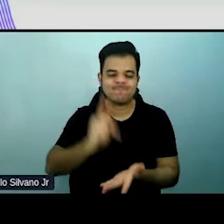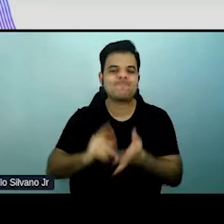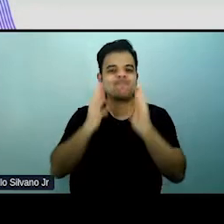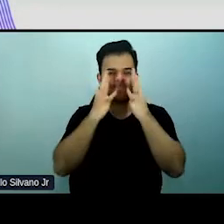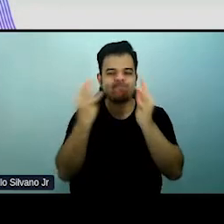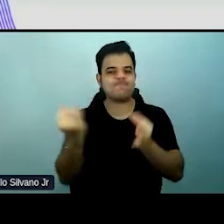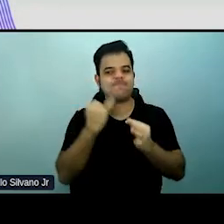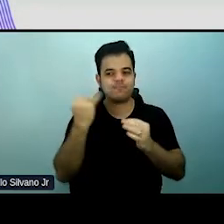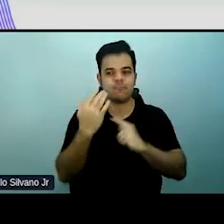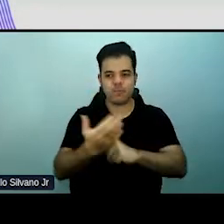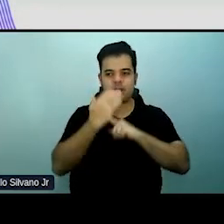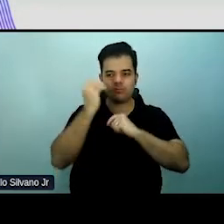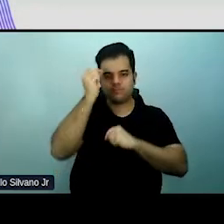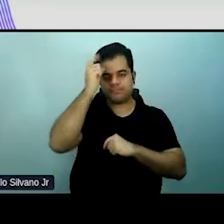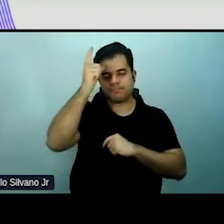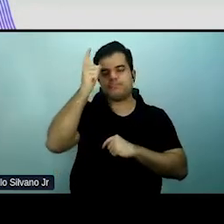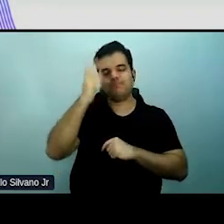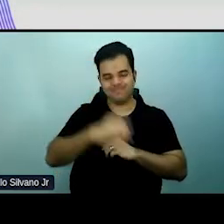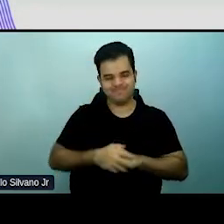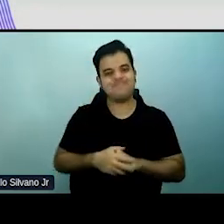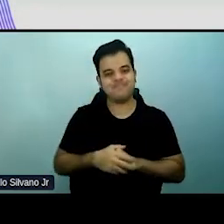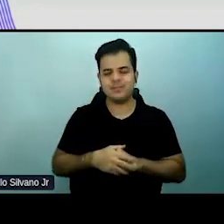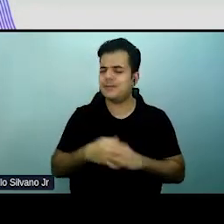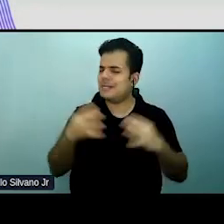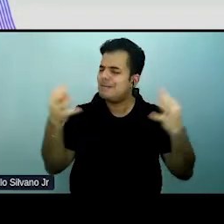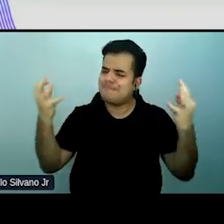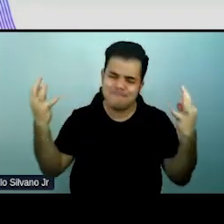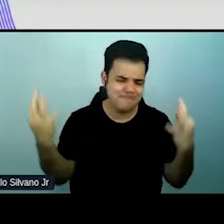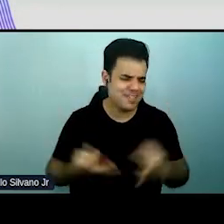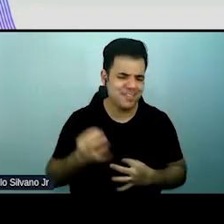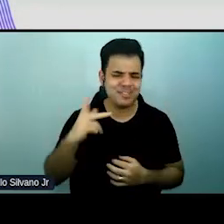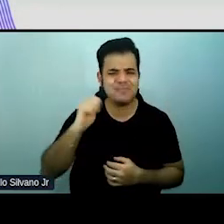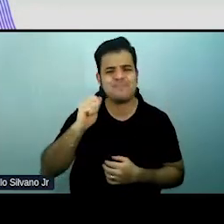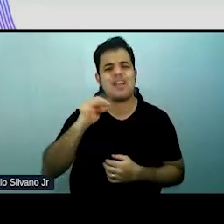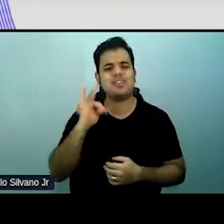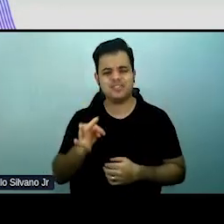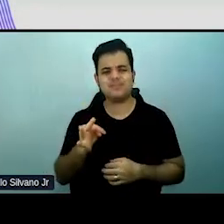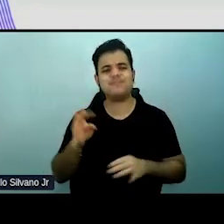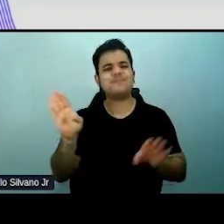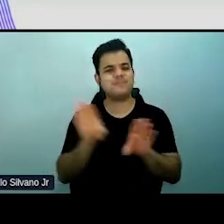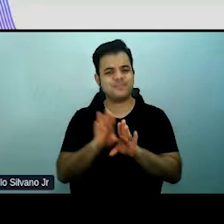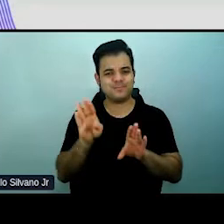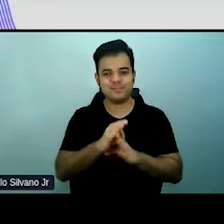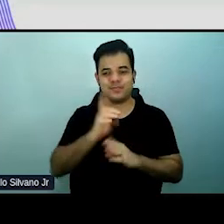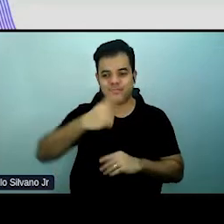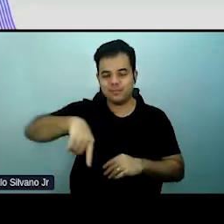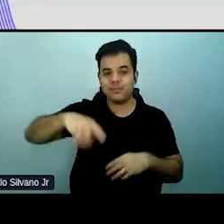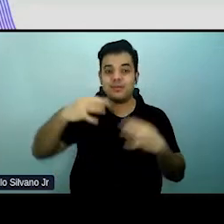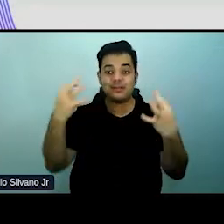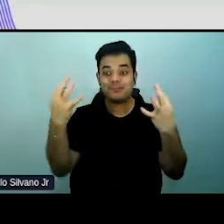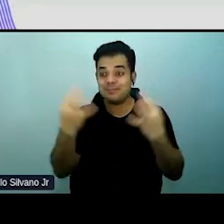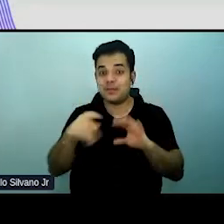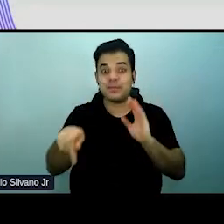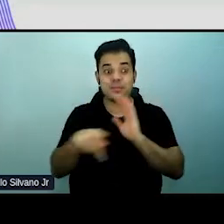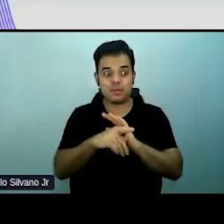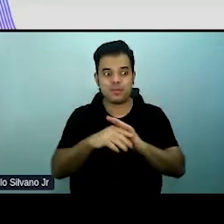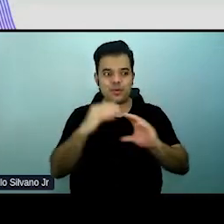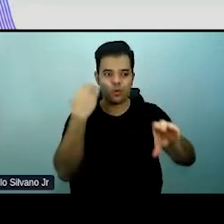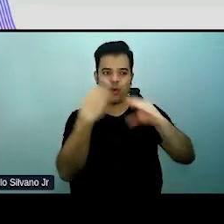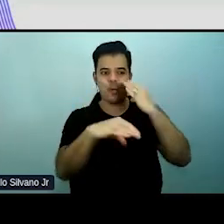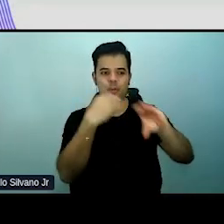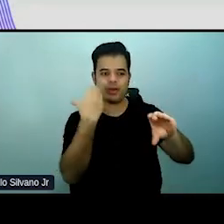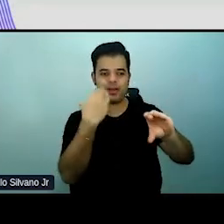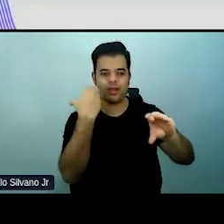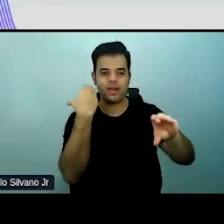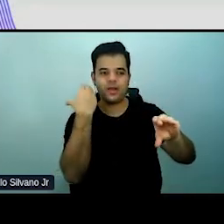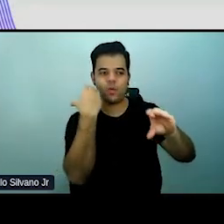a ideia de fazer, né? Perfeito, Paty. E é até um dos preceitos da comunicação é o ouvir, né? Então,